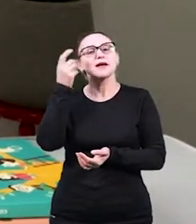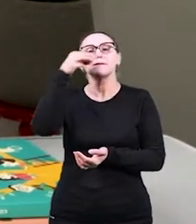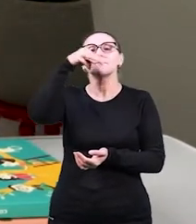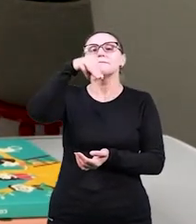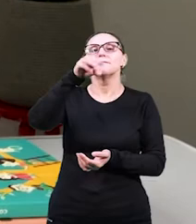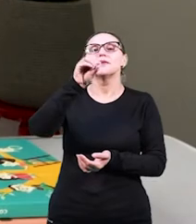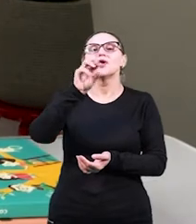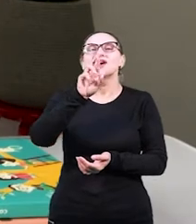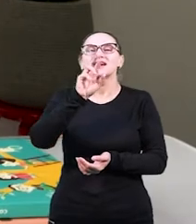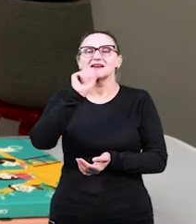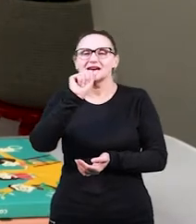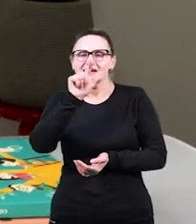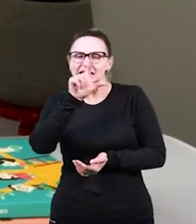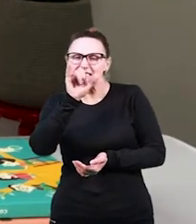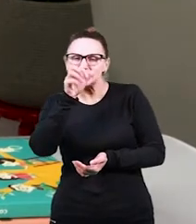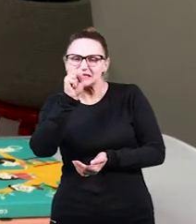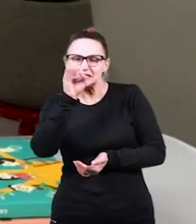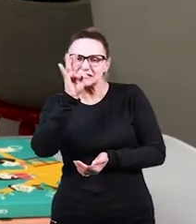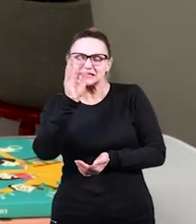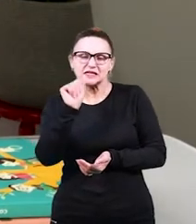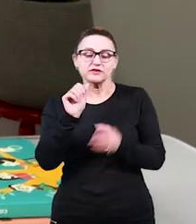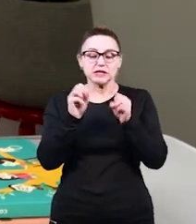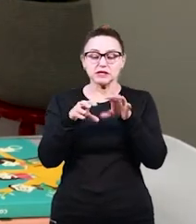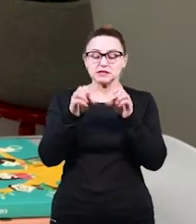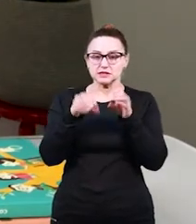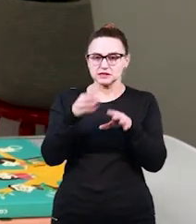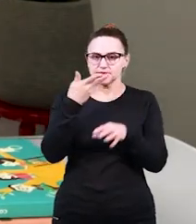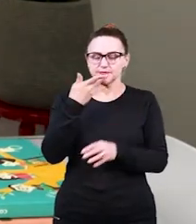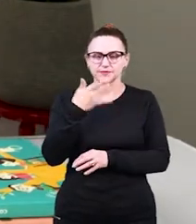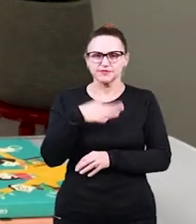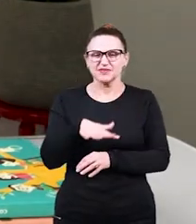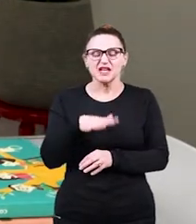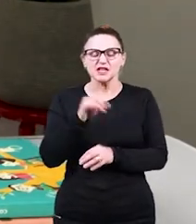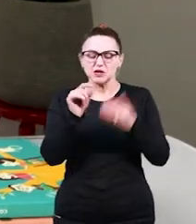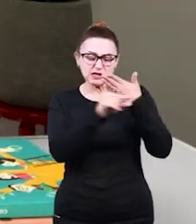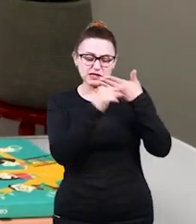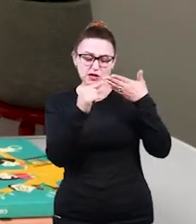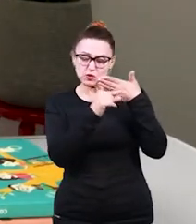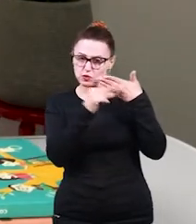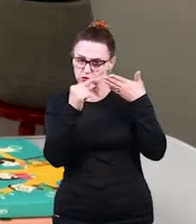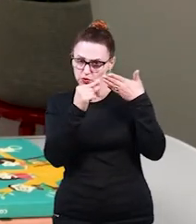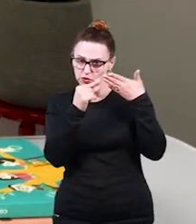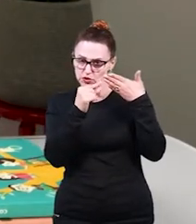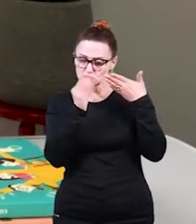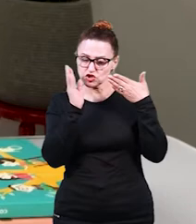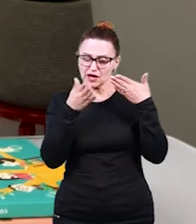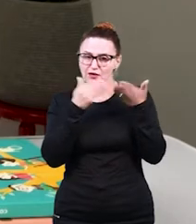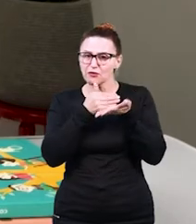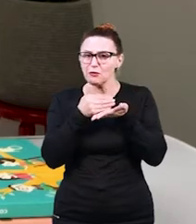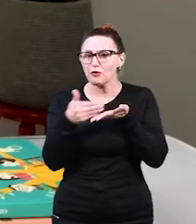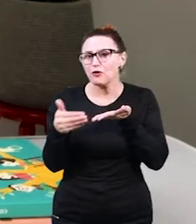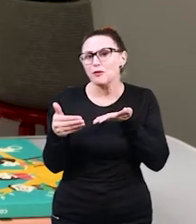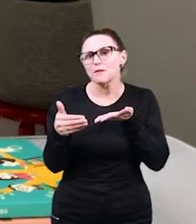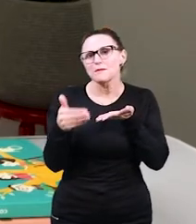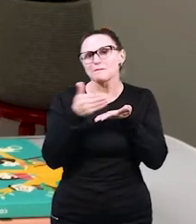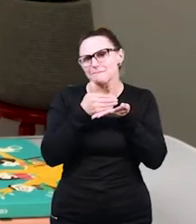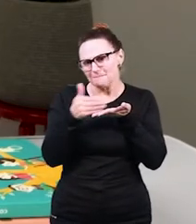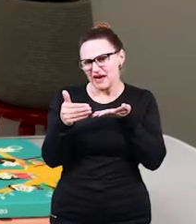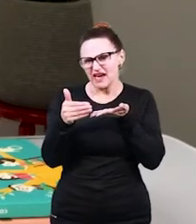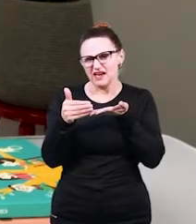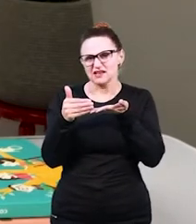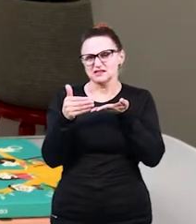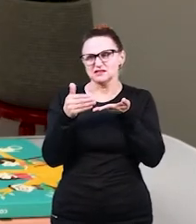moralista que vai ser ensinada para as crianças. Então, o conto ele já começa assim, com uma frase moralista e um